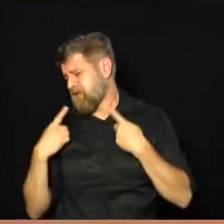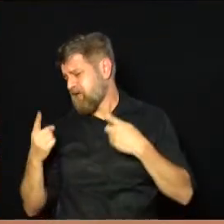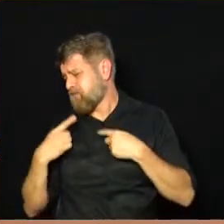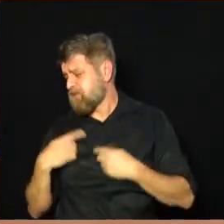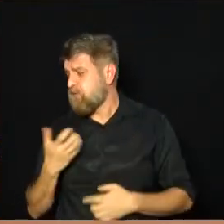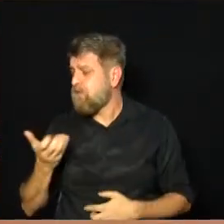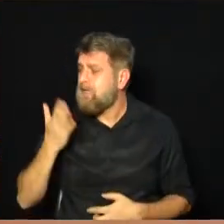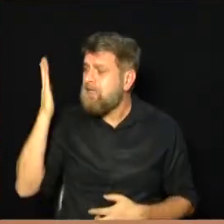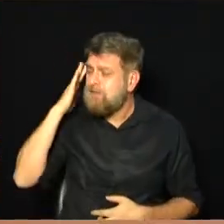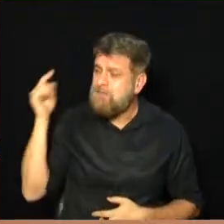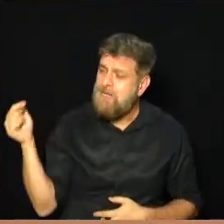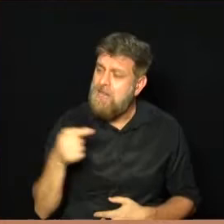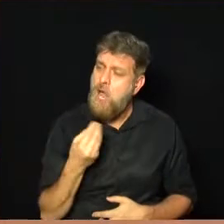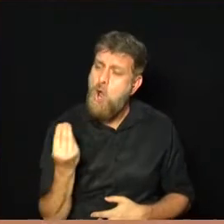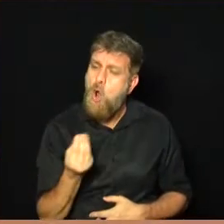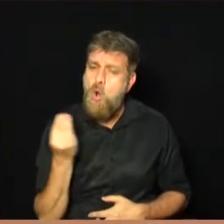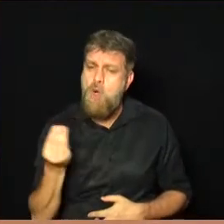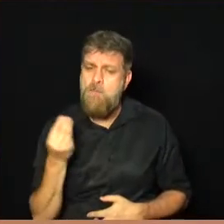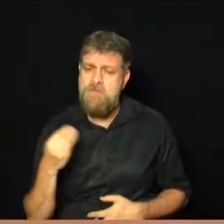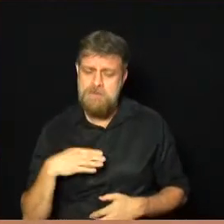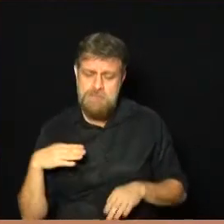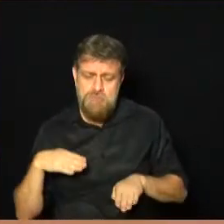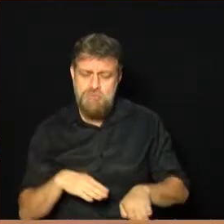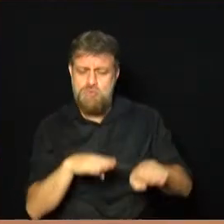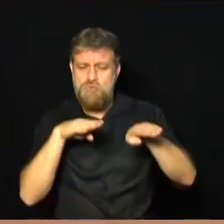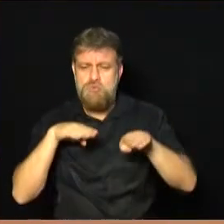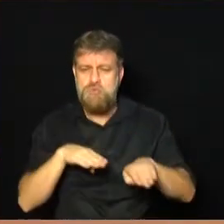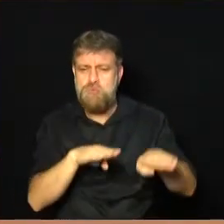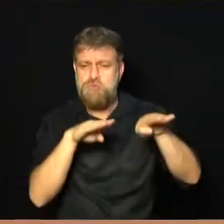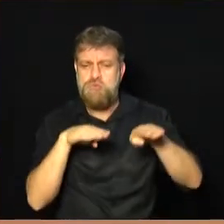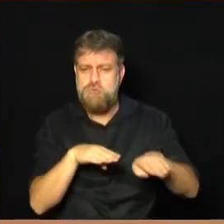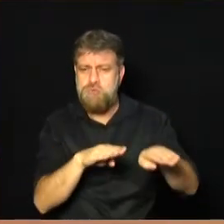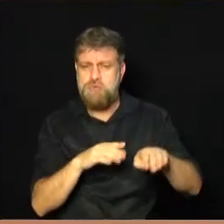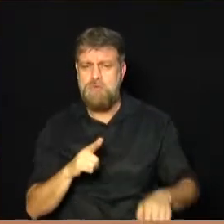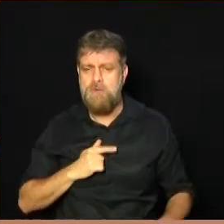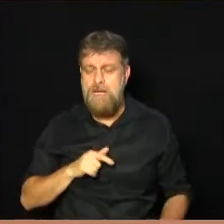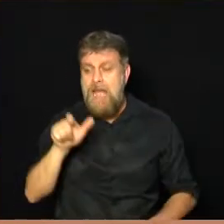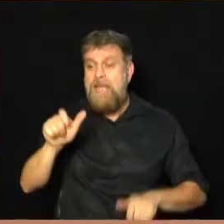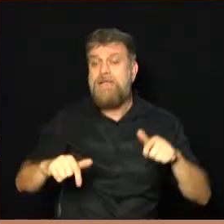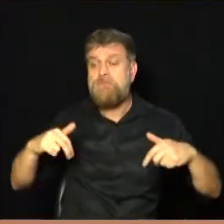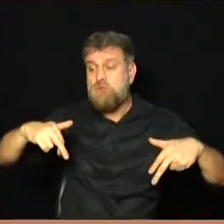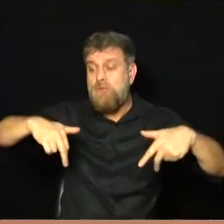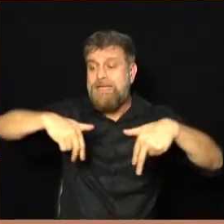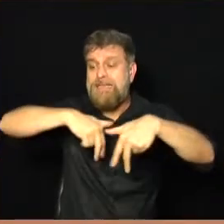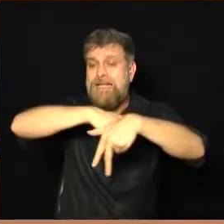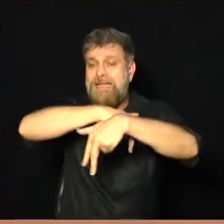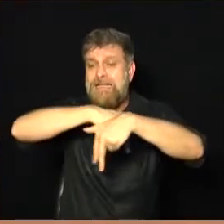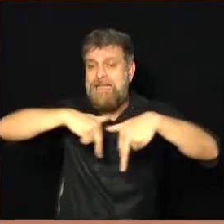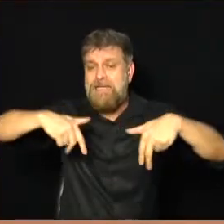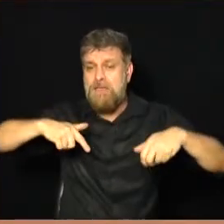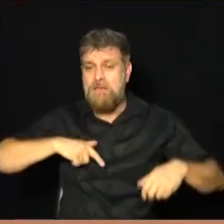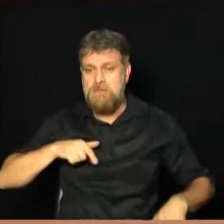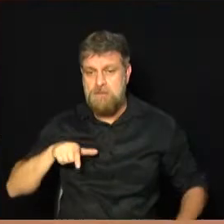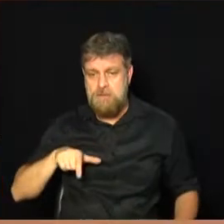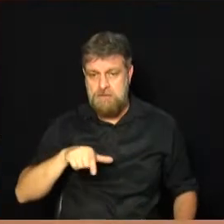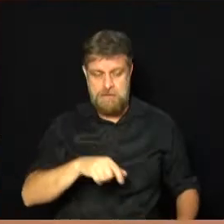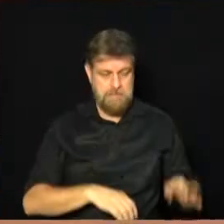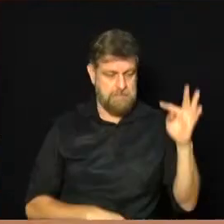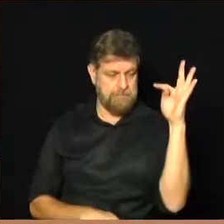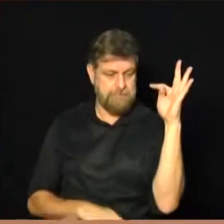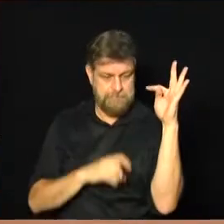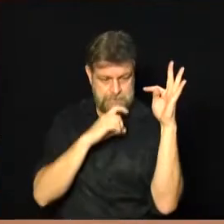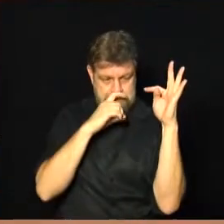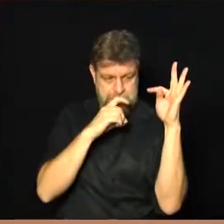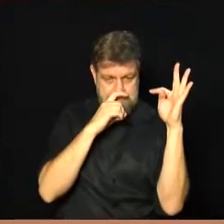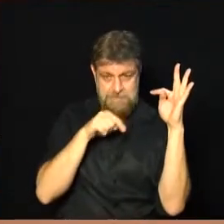como é que fica a fluidez e também o trânsito dos pedestres ali, né? Porque nós temos o terminal de um lado, o Ouro Verde, né? O